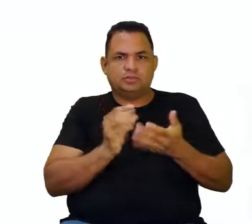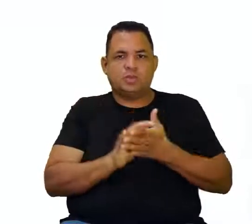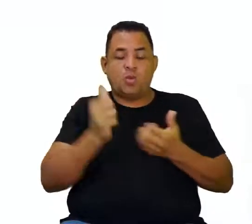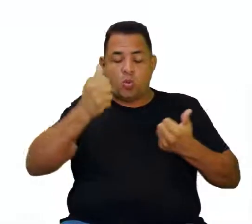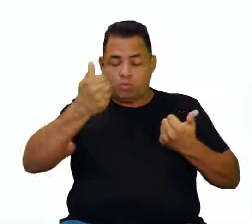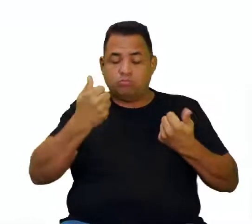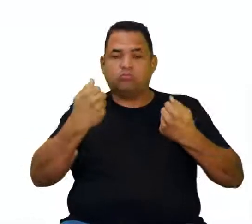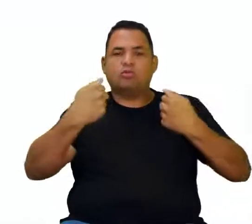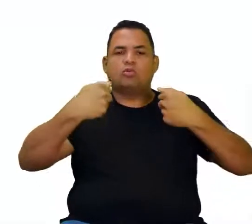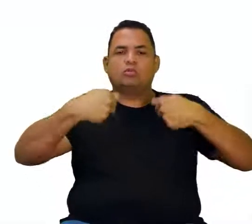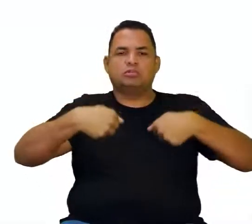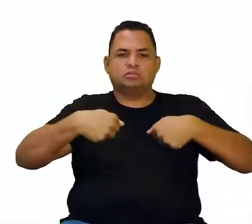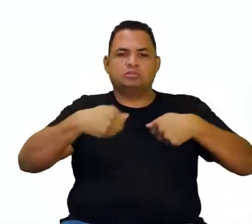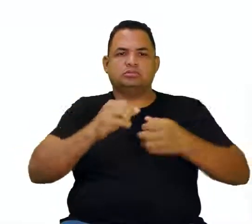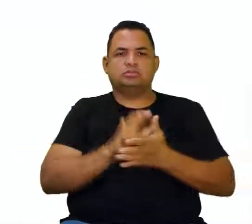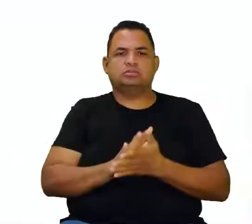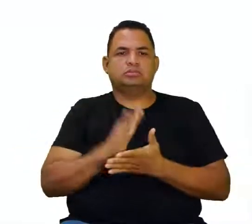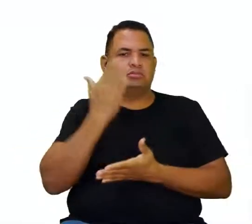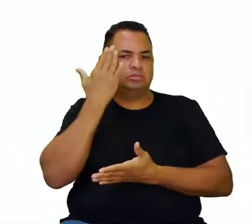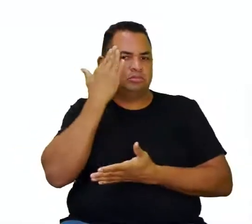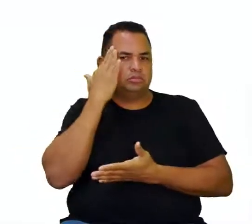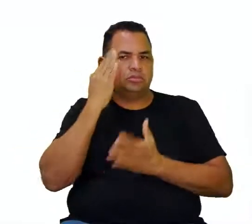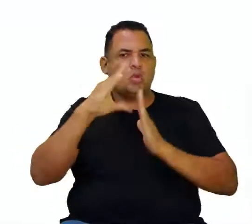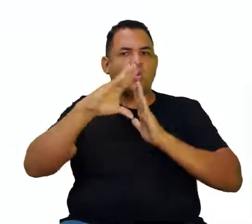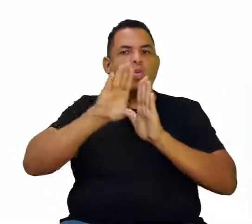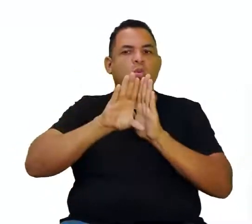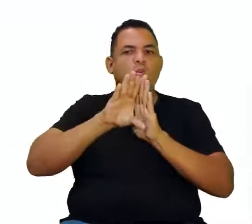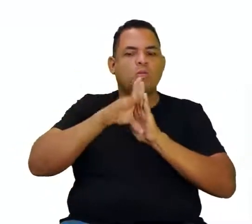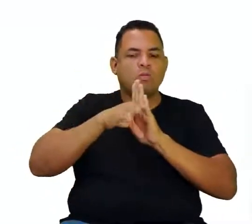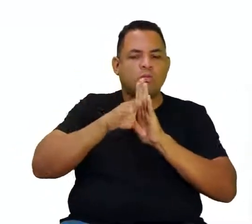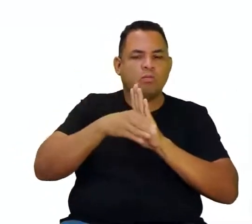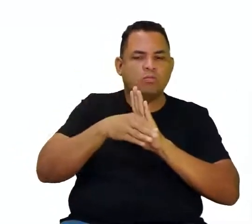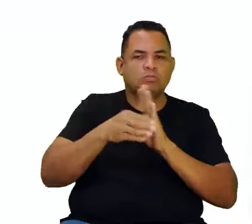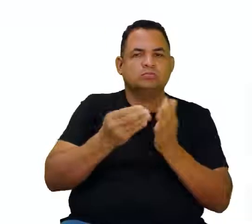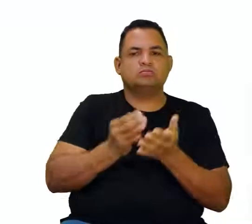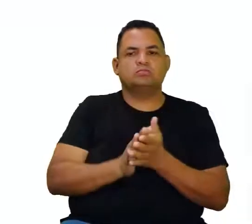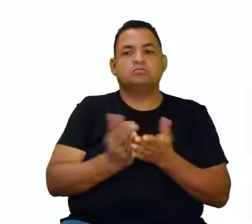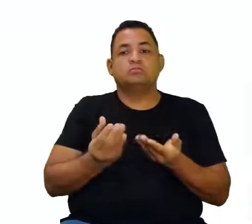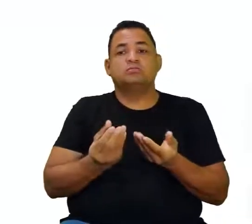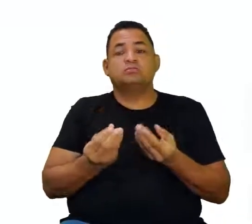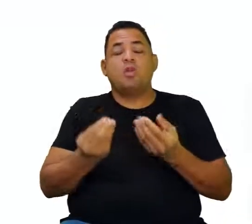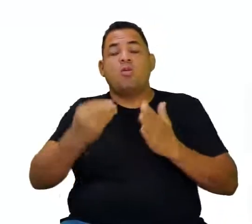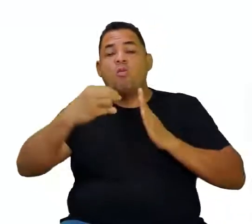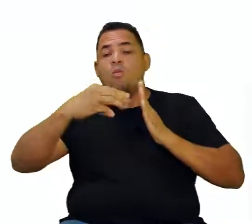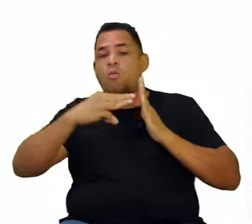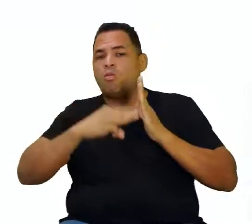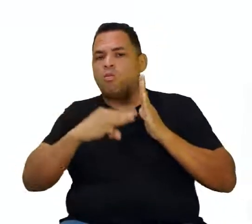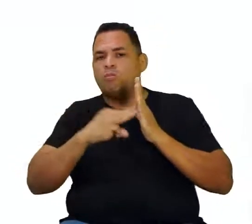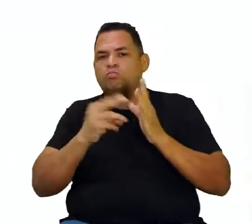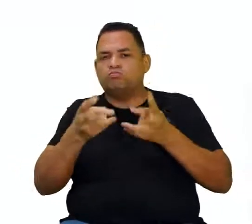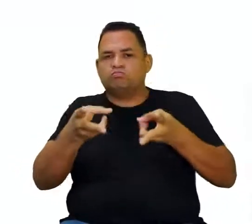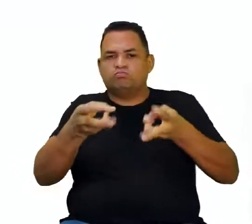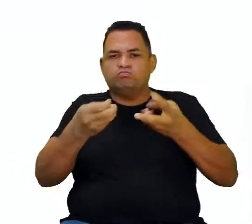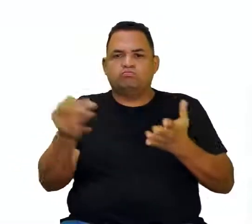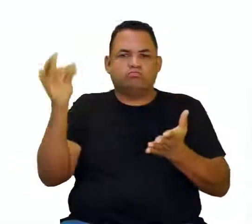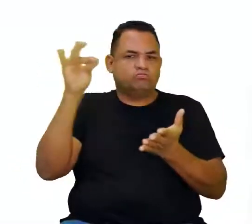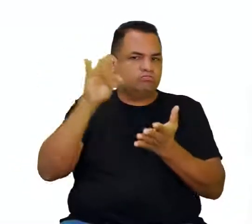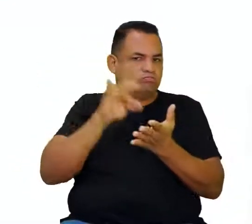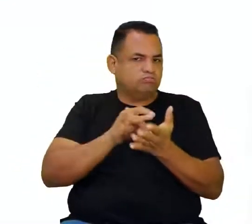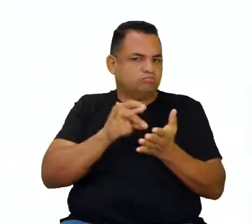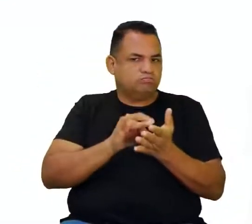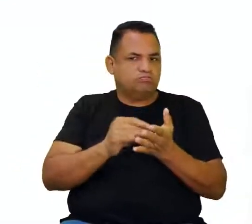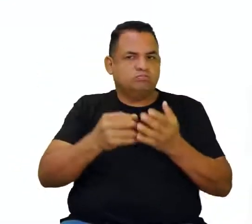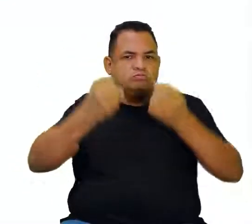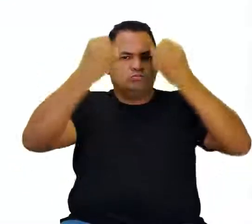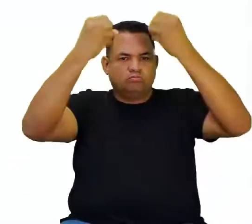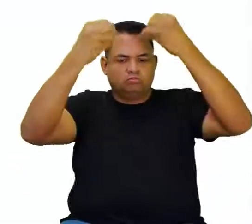competência, perdão, nós temos compreender o conceito de modelo e perceber sua